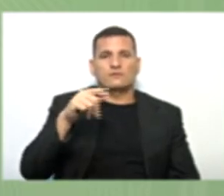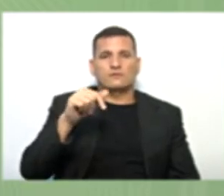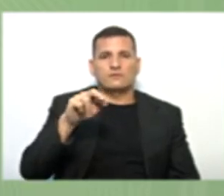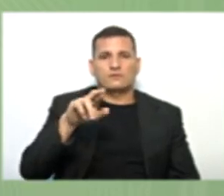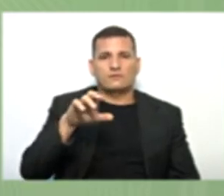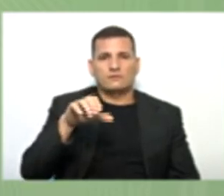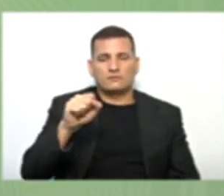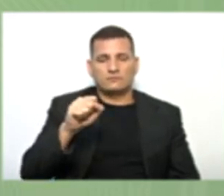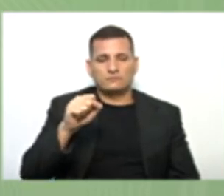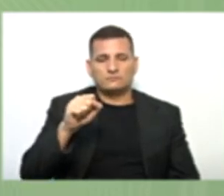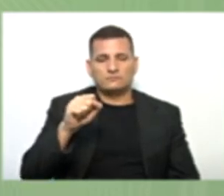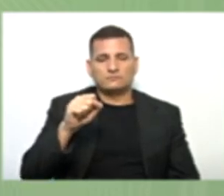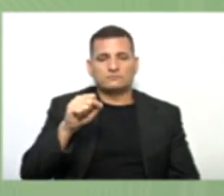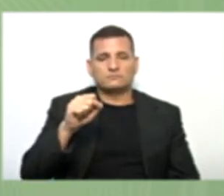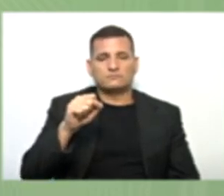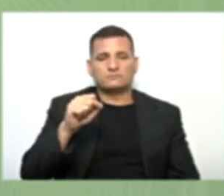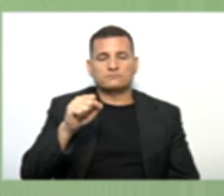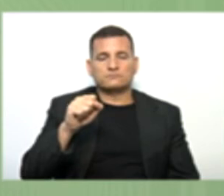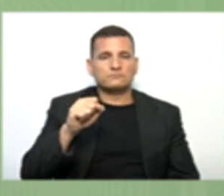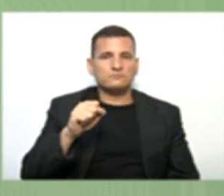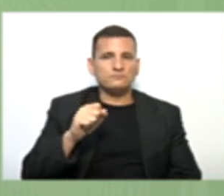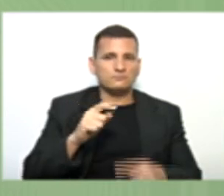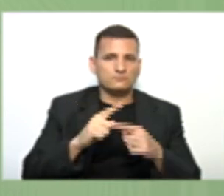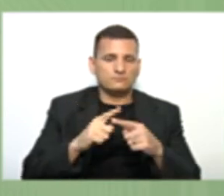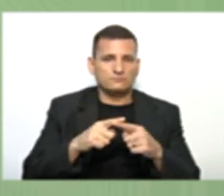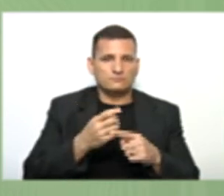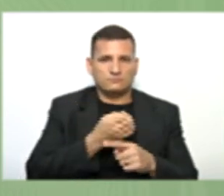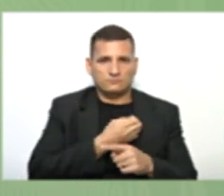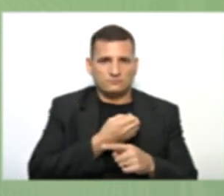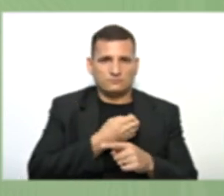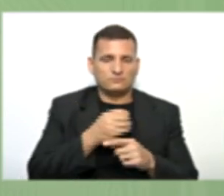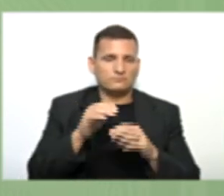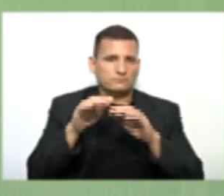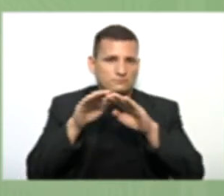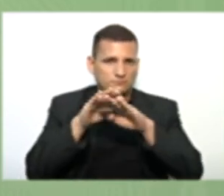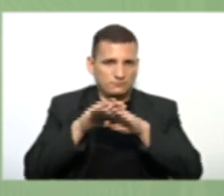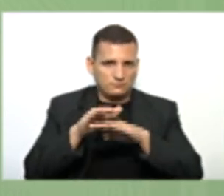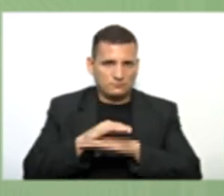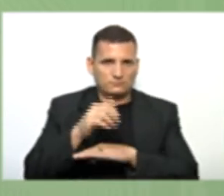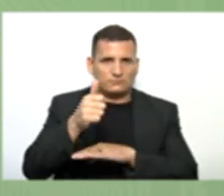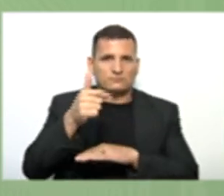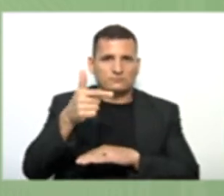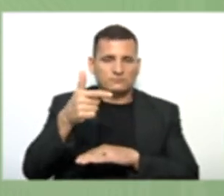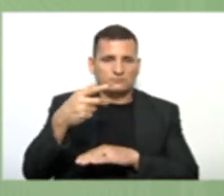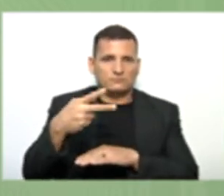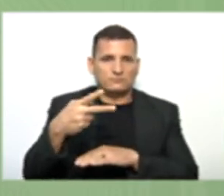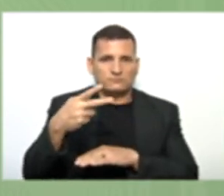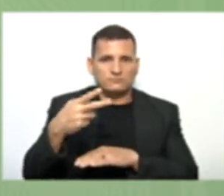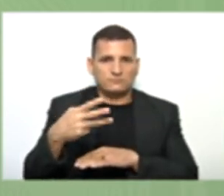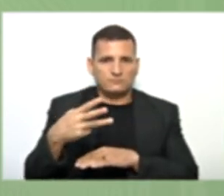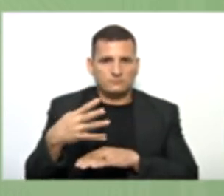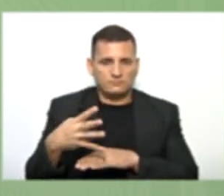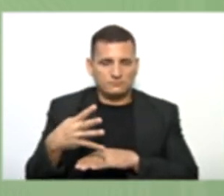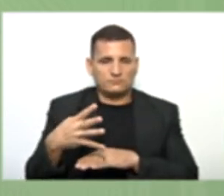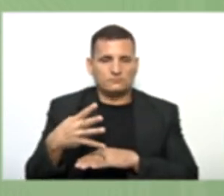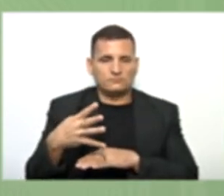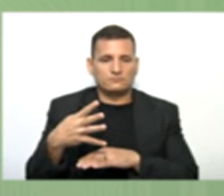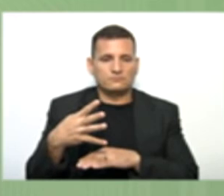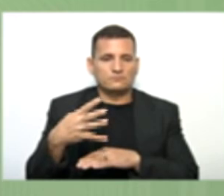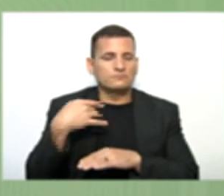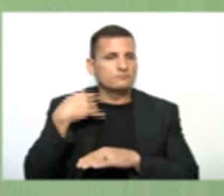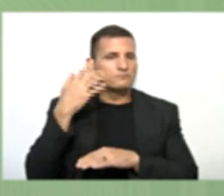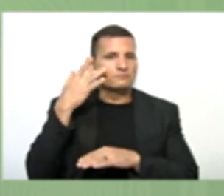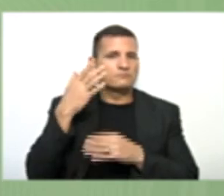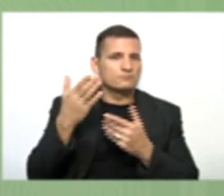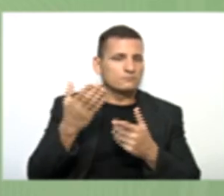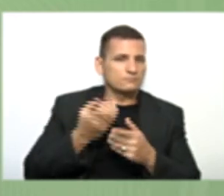quê? Quando eu colocar os números lá, no meu 1, 2, 3, 4, né? Não sei qual número eu vou colocar, eu não vou saber qual